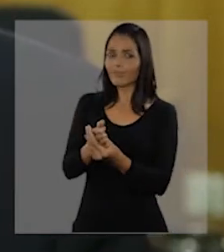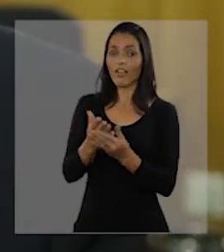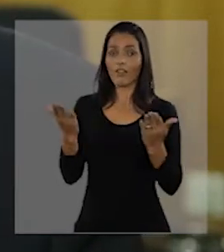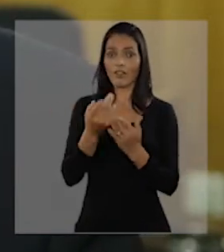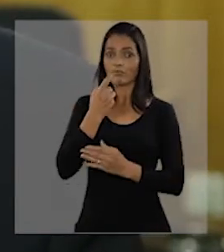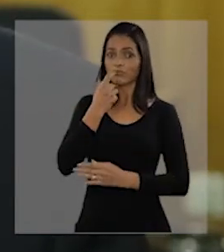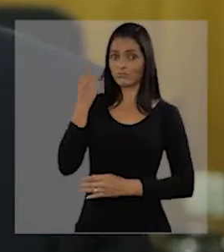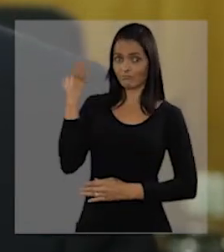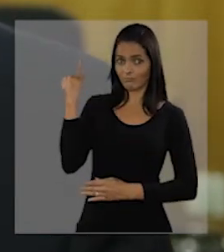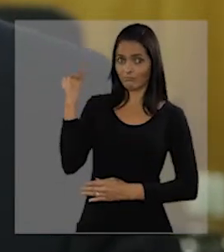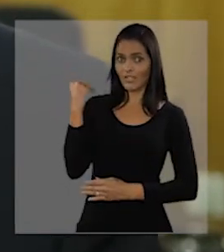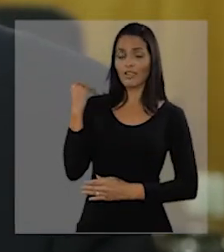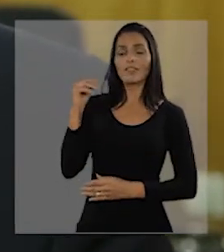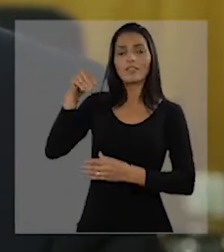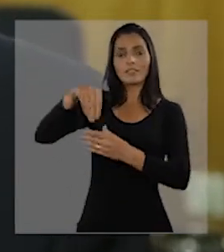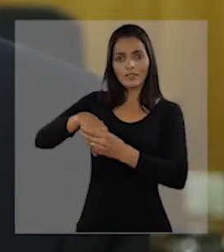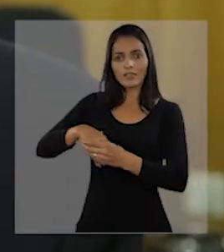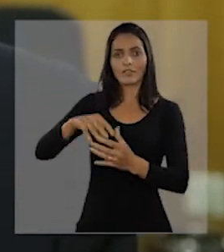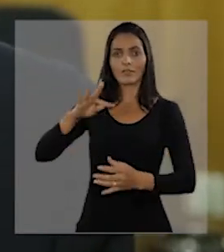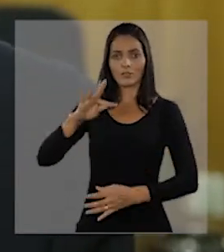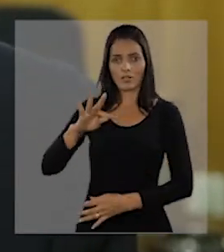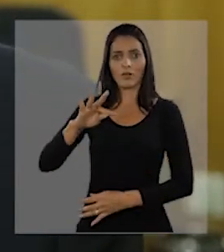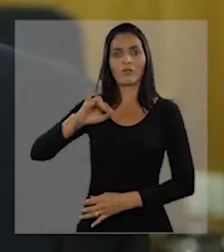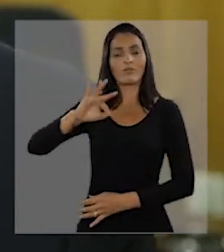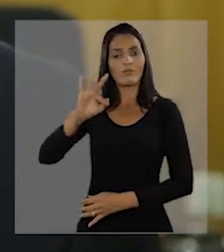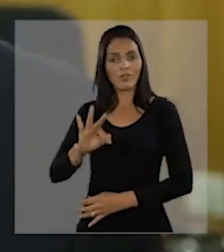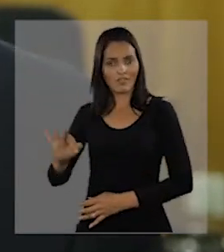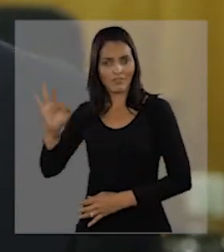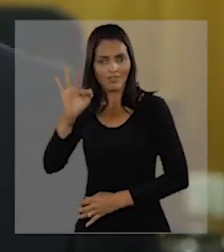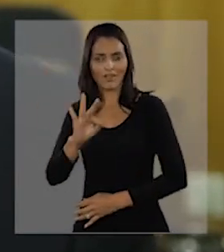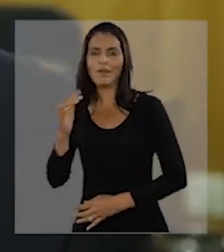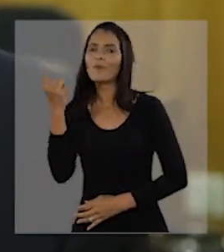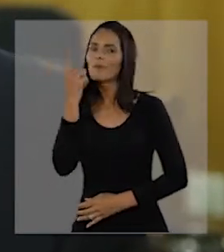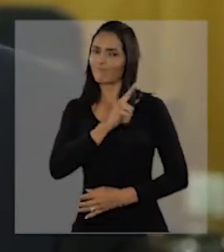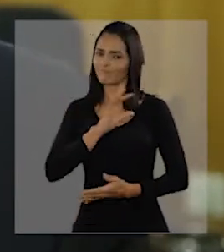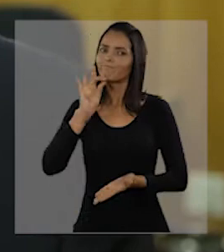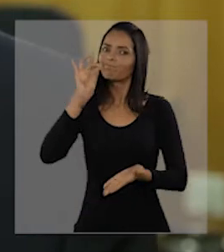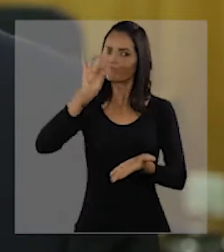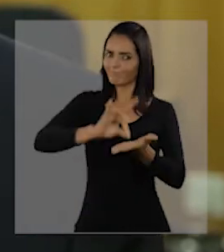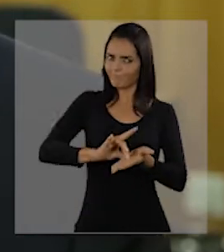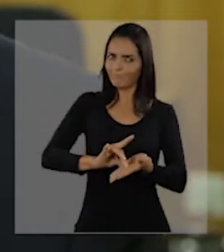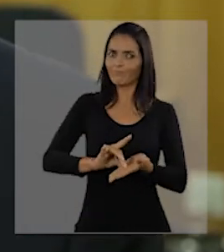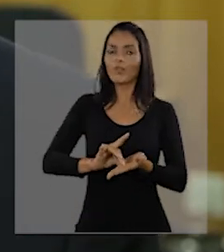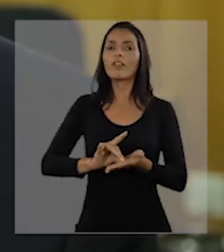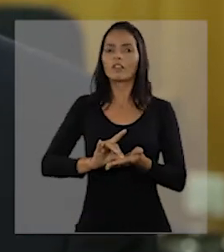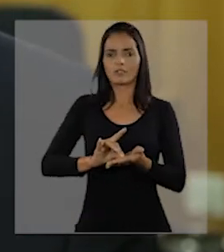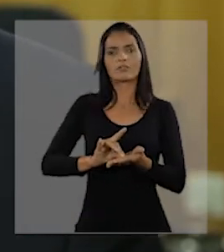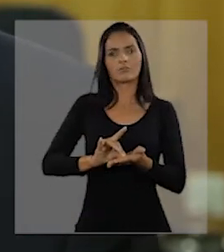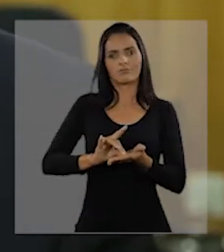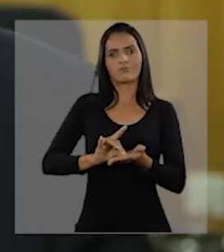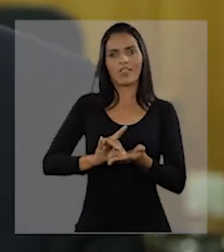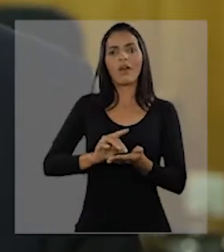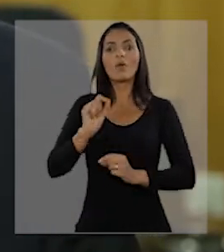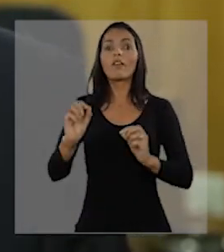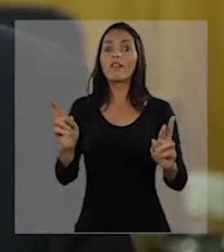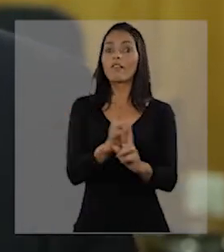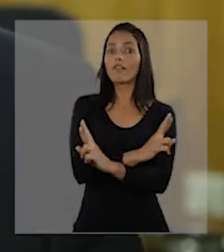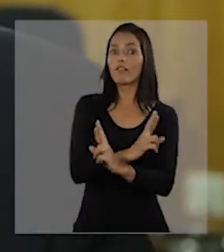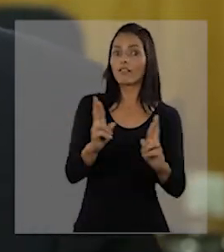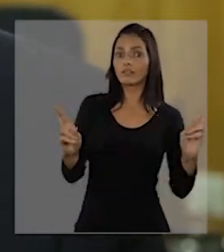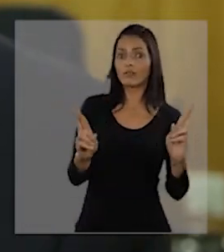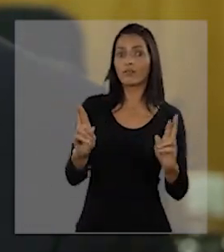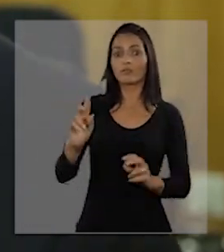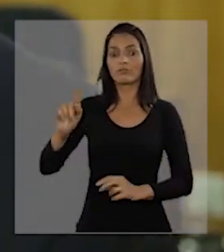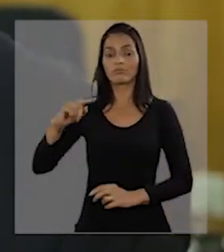recorreu, mas tivemos agora, mais recentemente, no Tribunal Federal, o reconhecimento de que, de